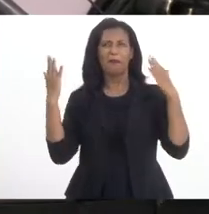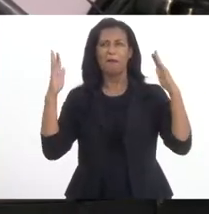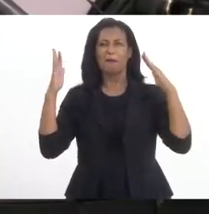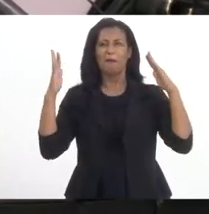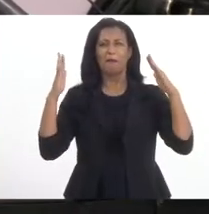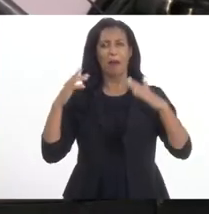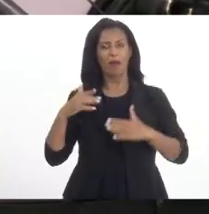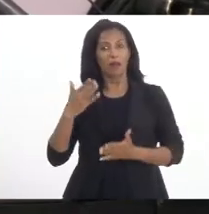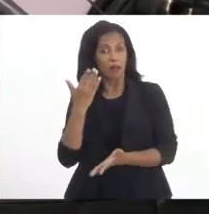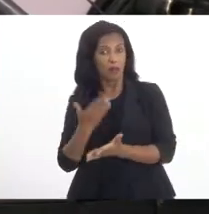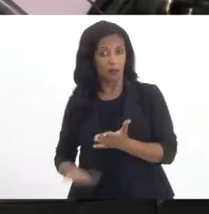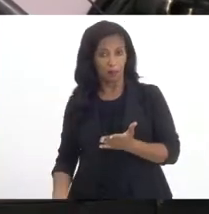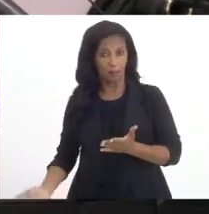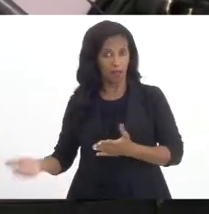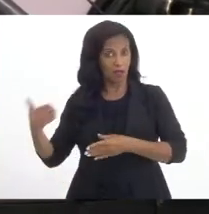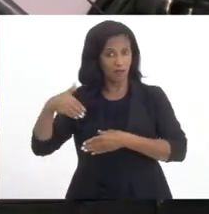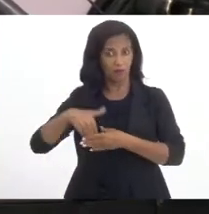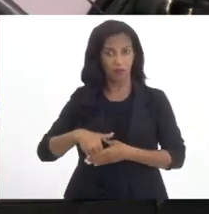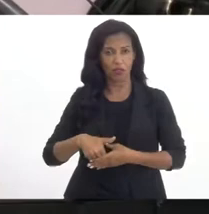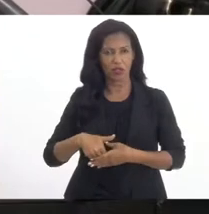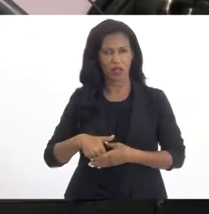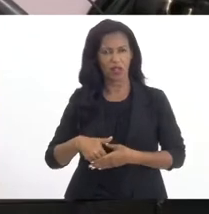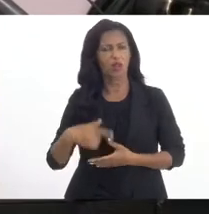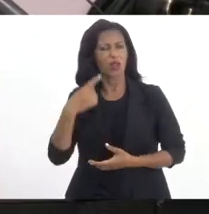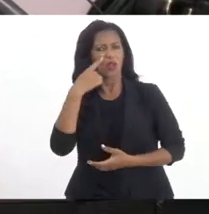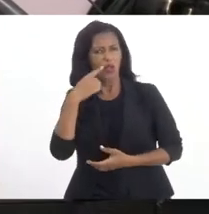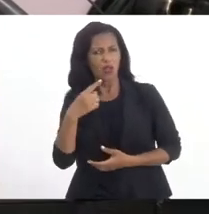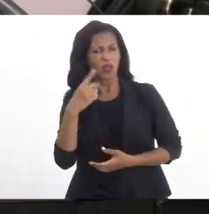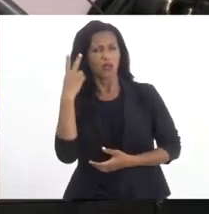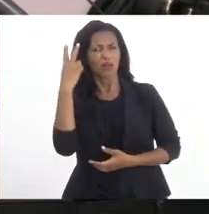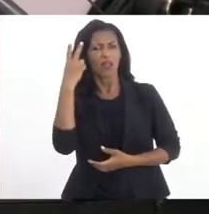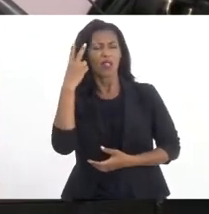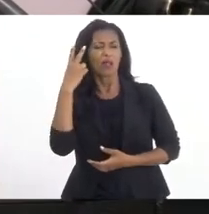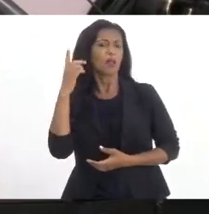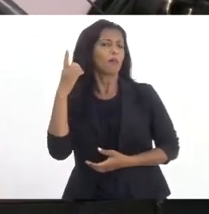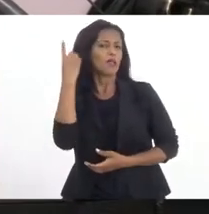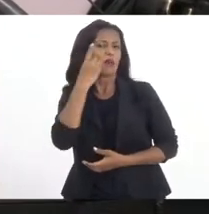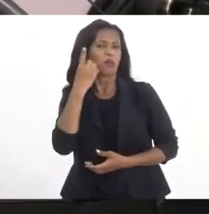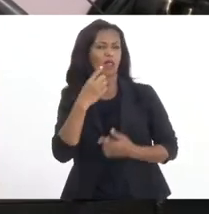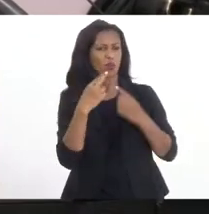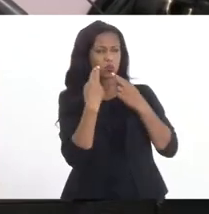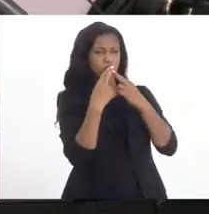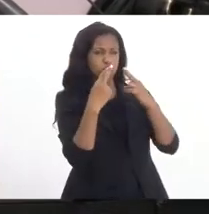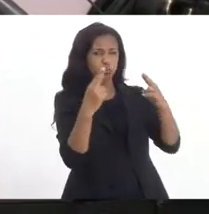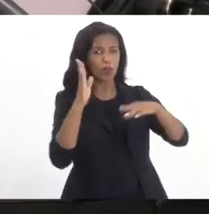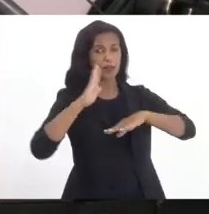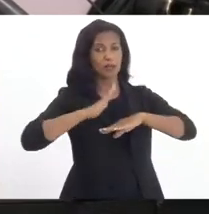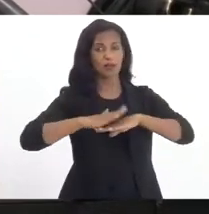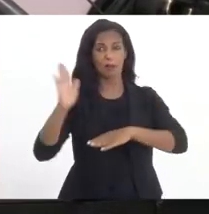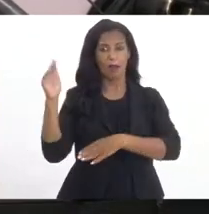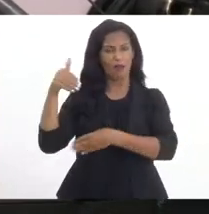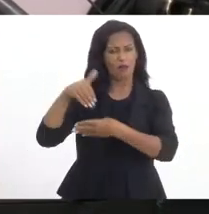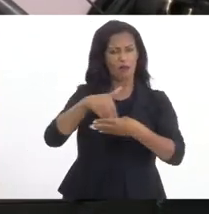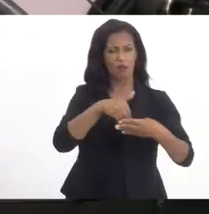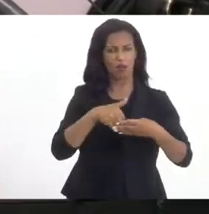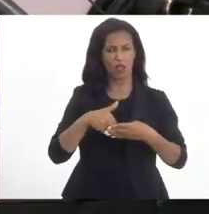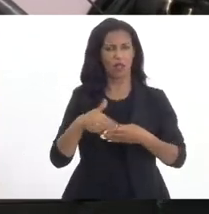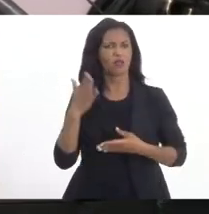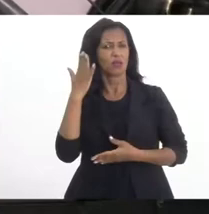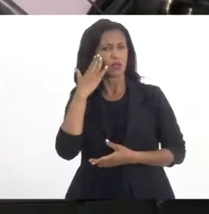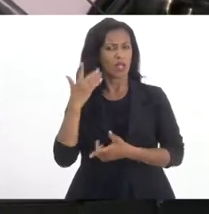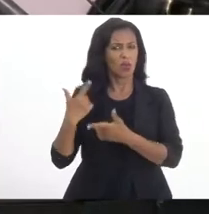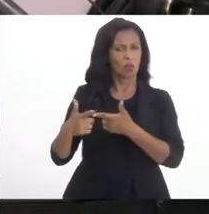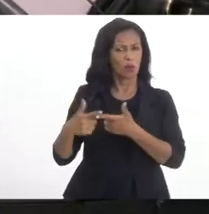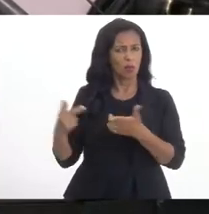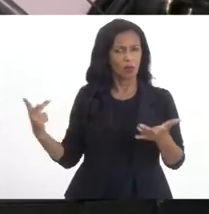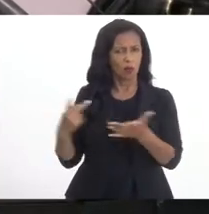Eu já vi também deputado ser vaiado e ser um dos mais votados nessa casa. Eu tive a noção exata do problema que se agravou aqui